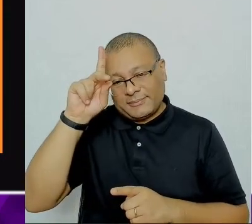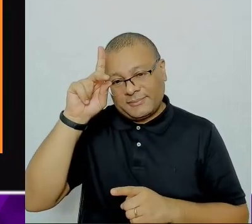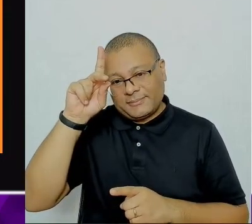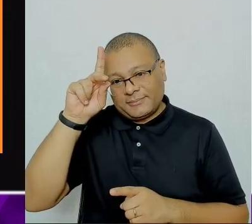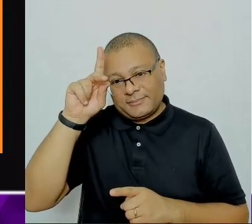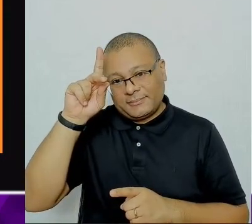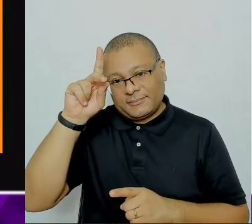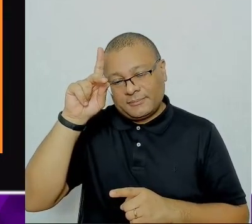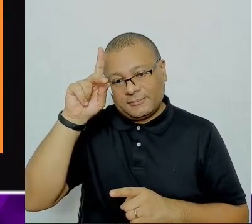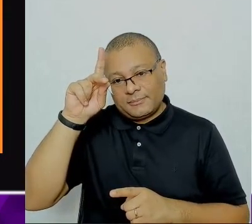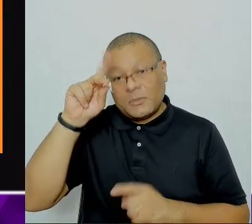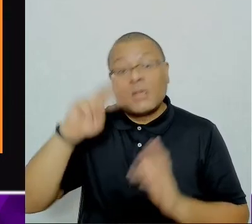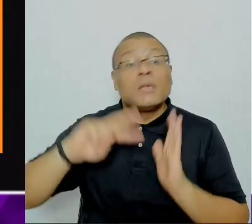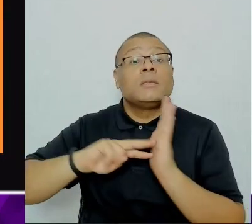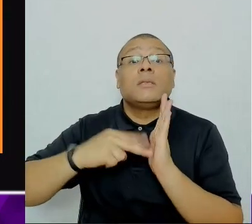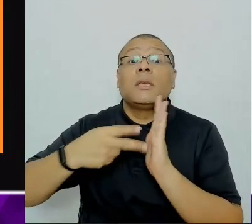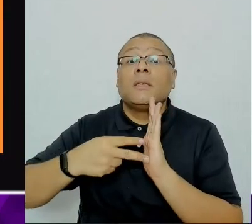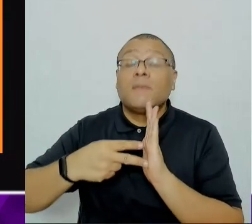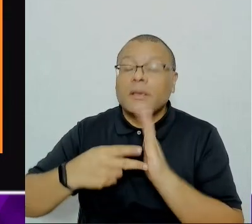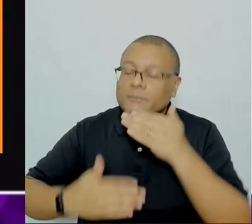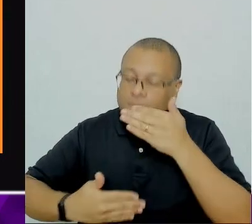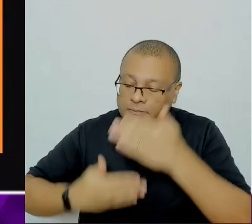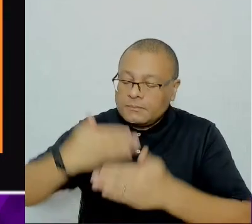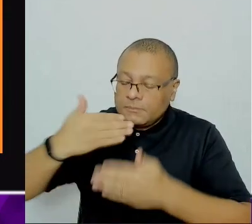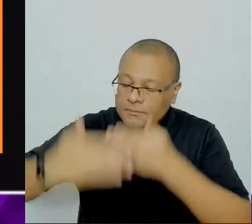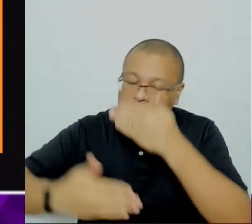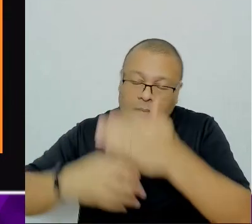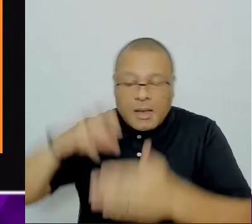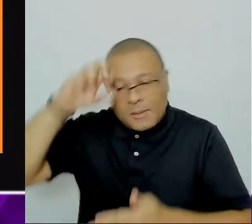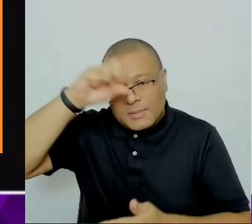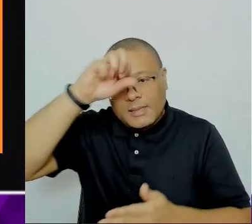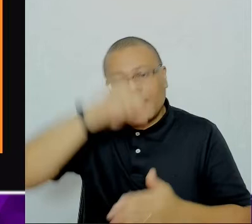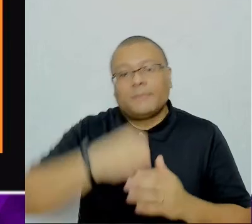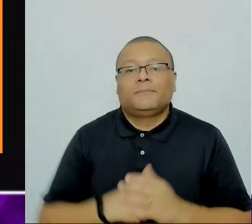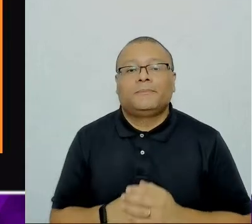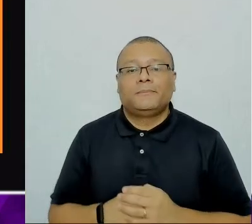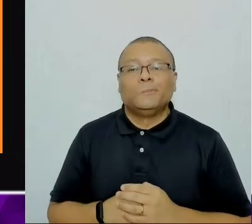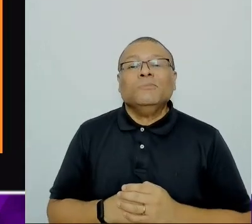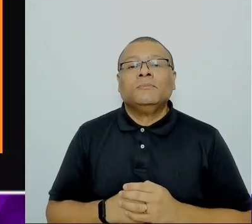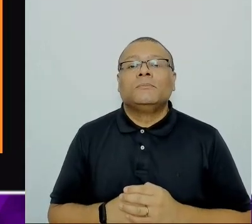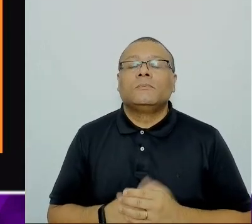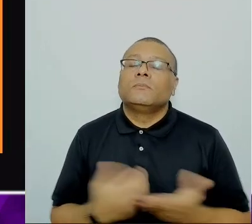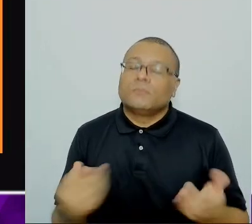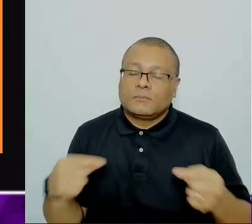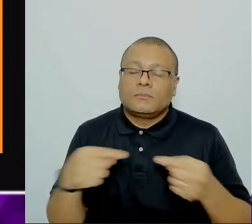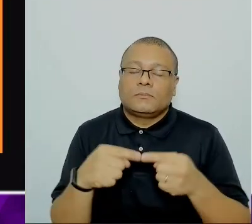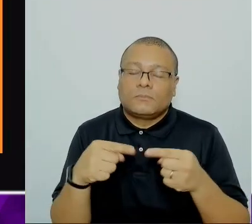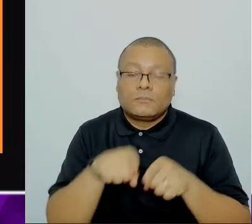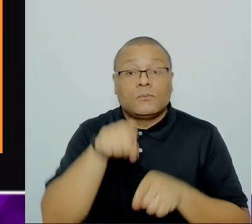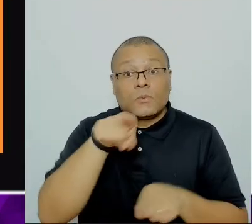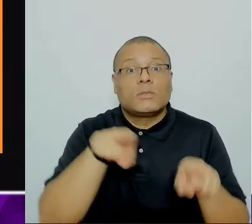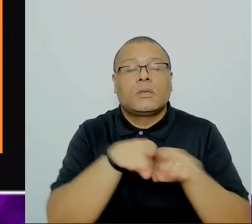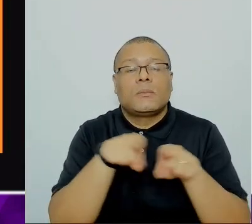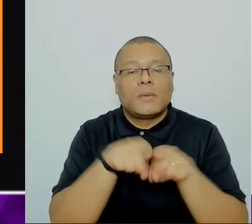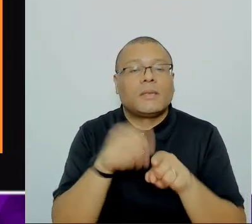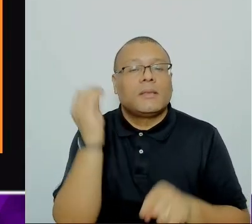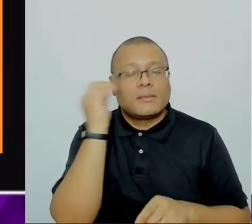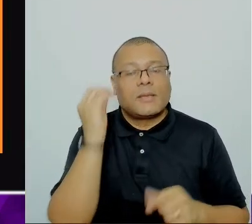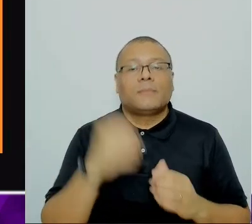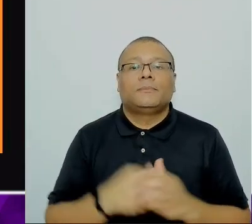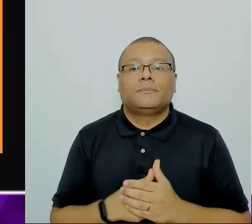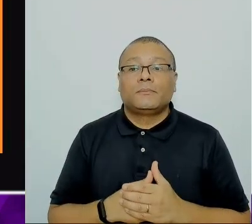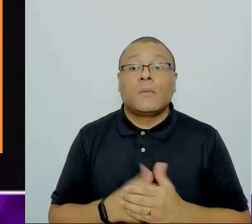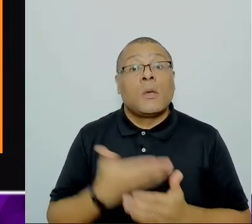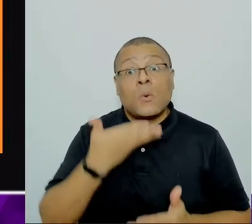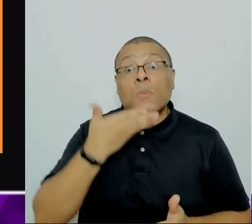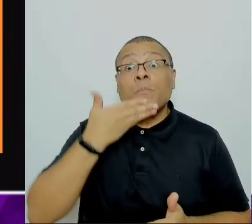português, significa primeira tentativa em aprender. É isso que a gente tem que pensar quando a gente for testar. Nada melhor do que